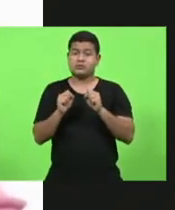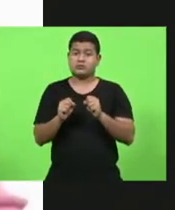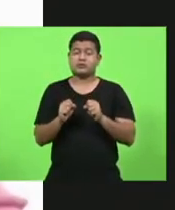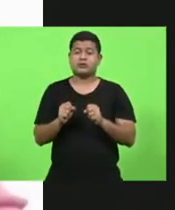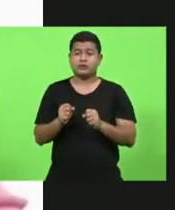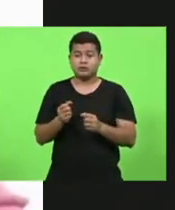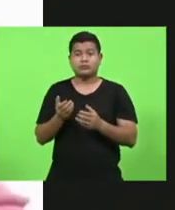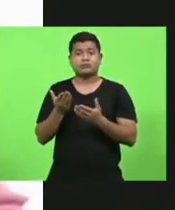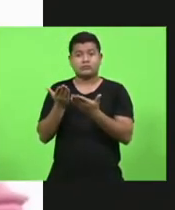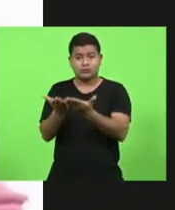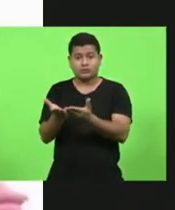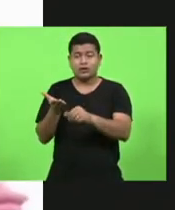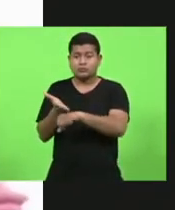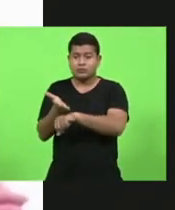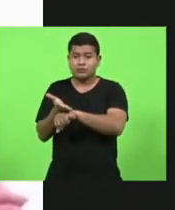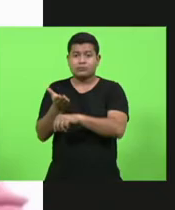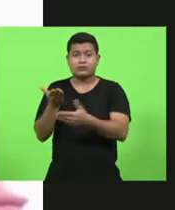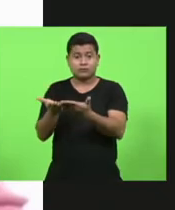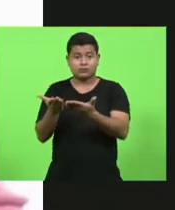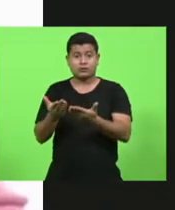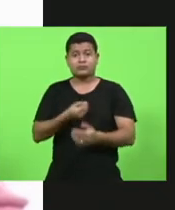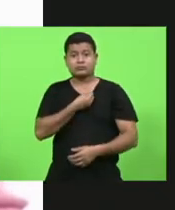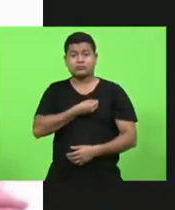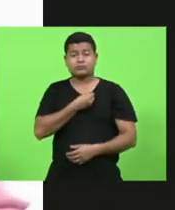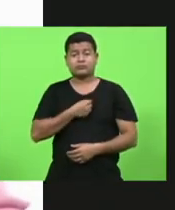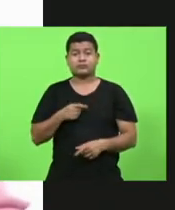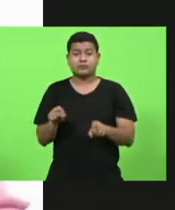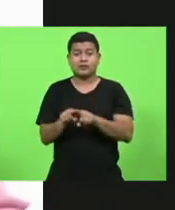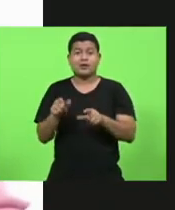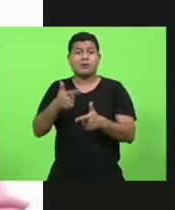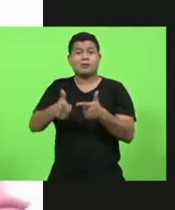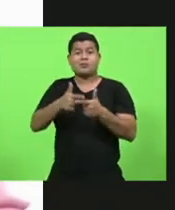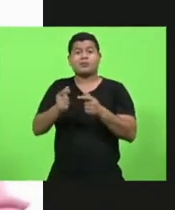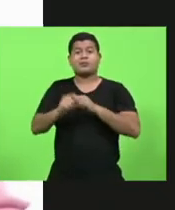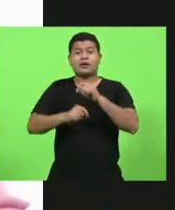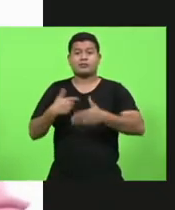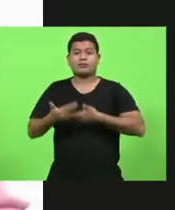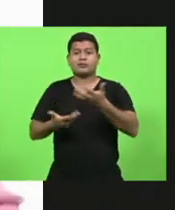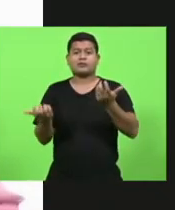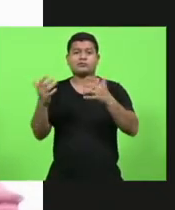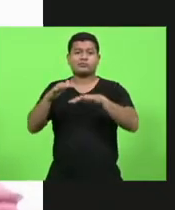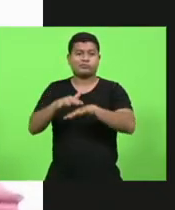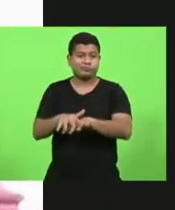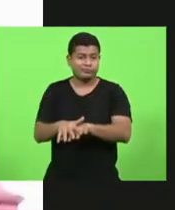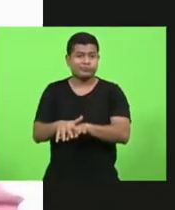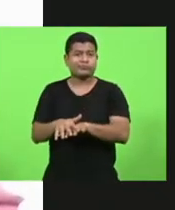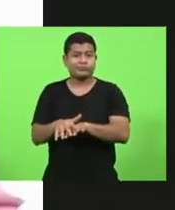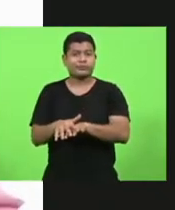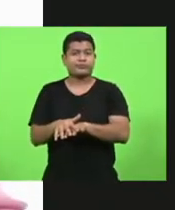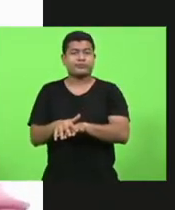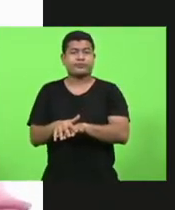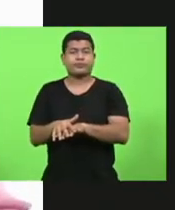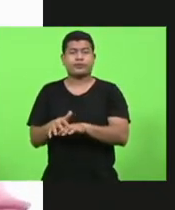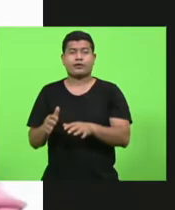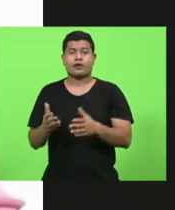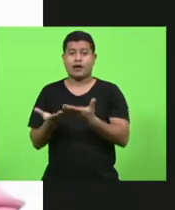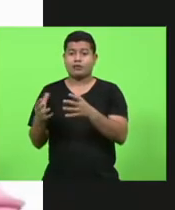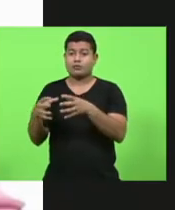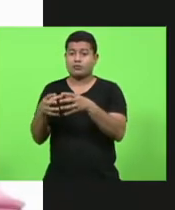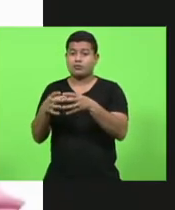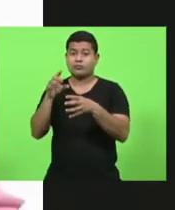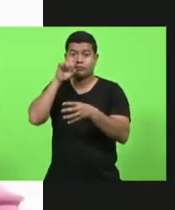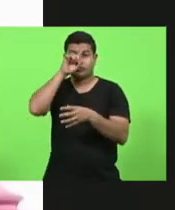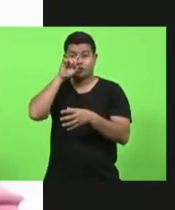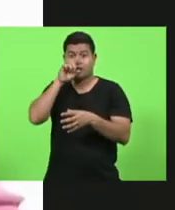atendimento. Também tivemos problemas com processos de inclusão, né? Por serem considerados grupo de risco, eles